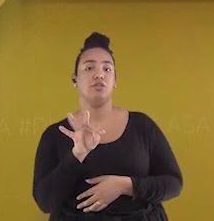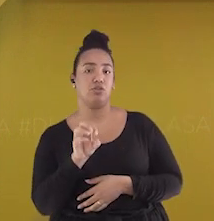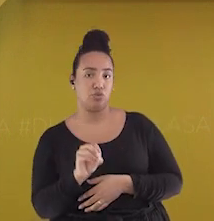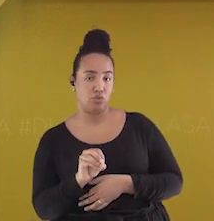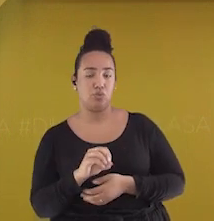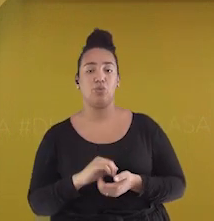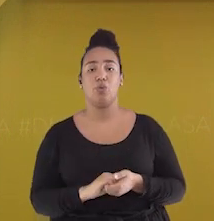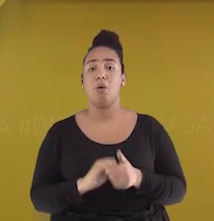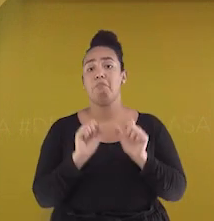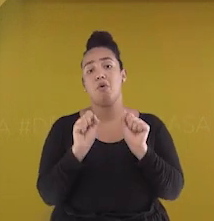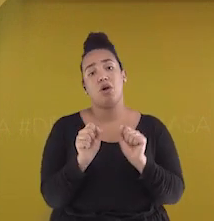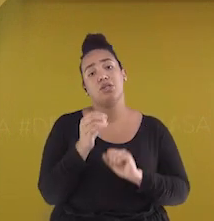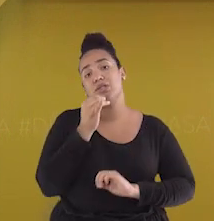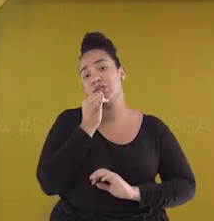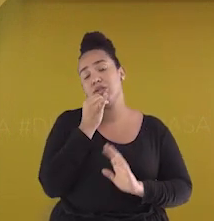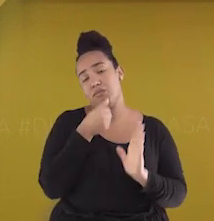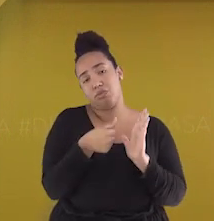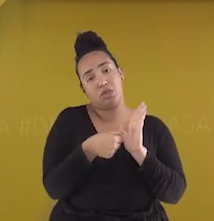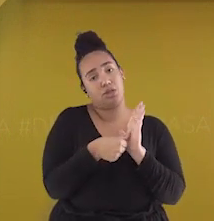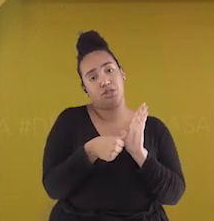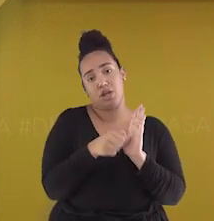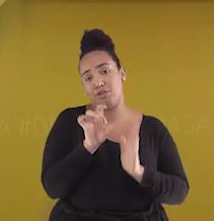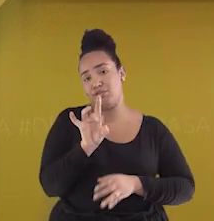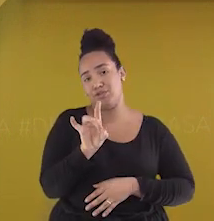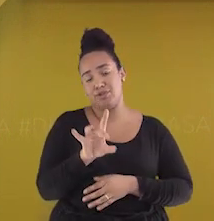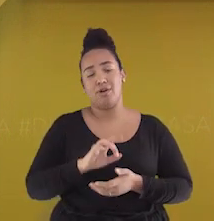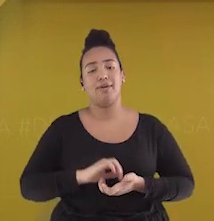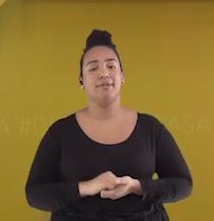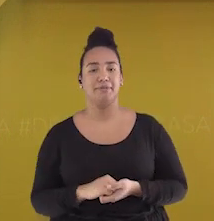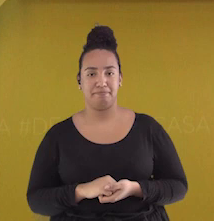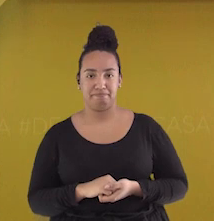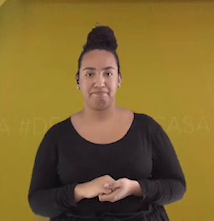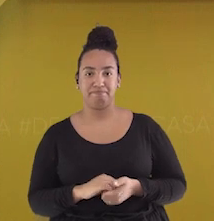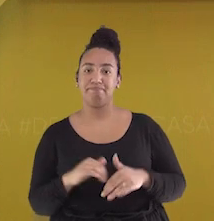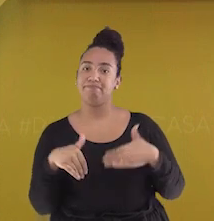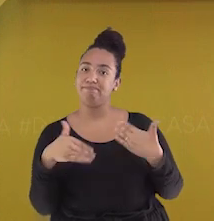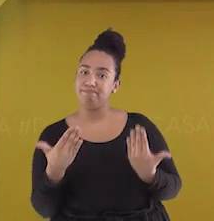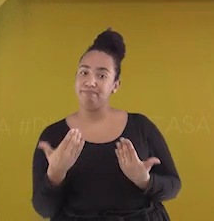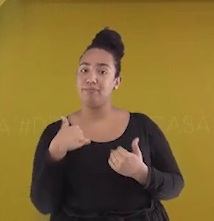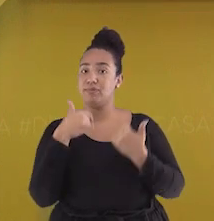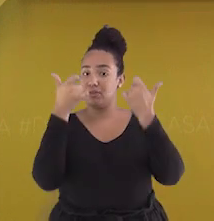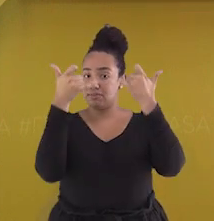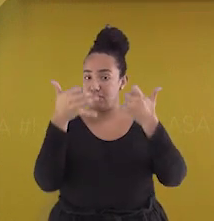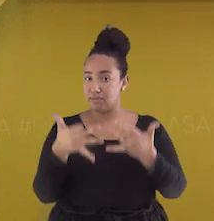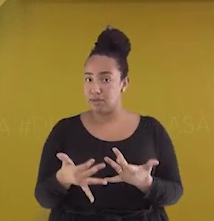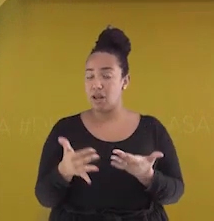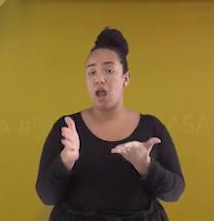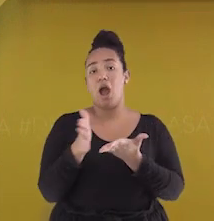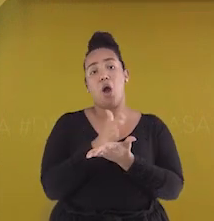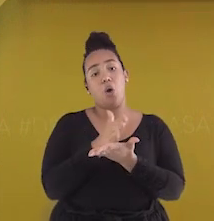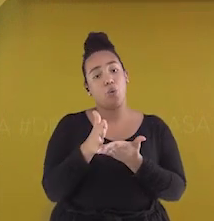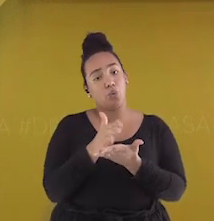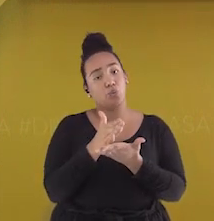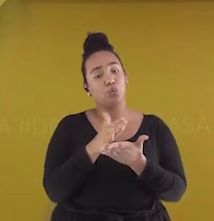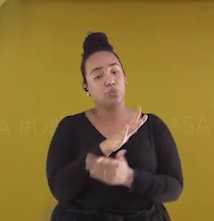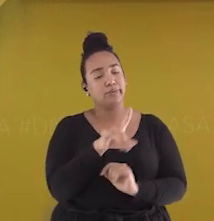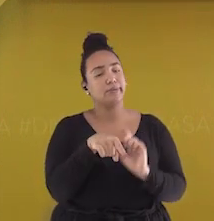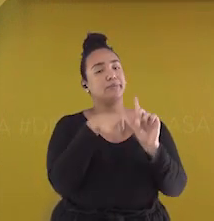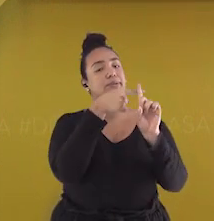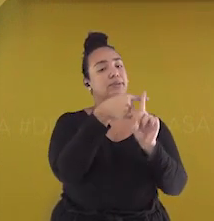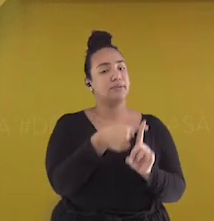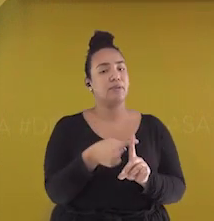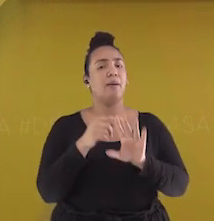válido, podendo ser até a carteira de identidade. Bom, nós citamos aqui algumas vantagens, mas será que